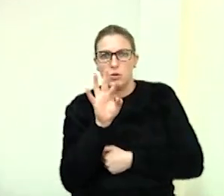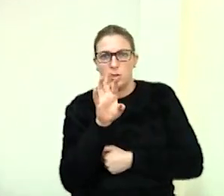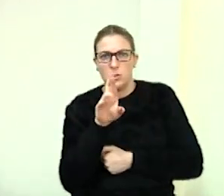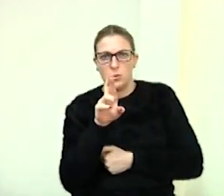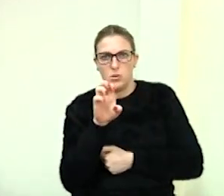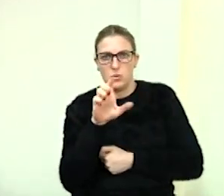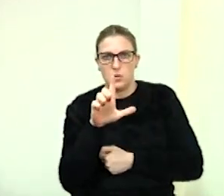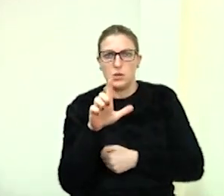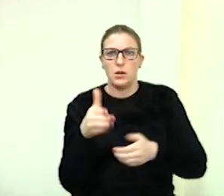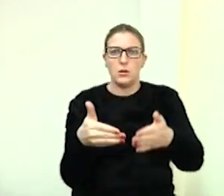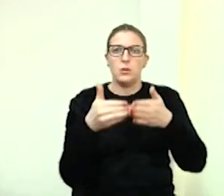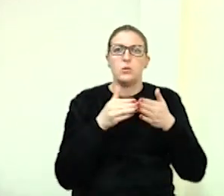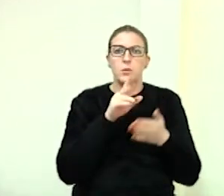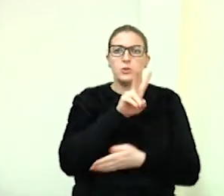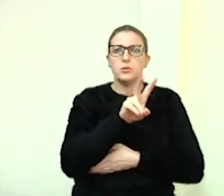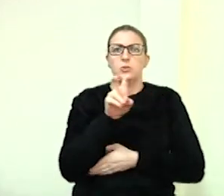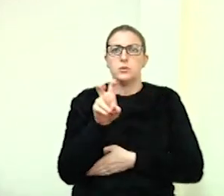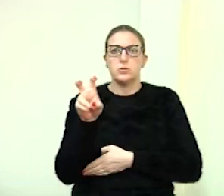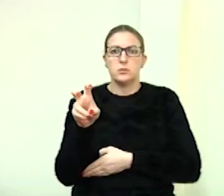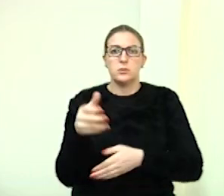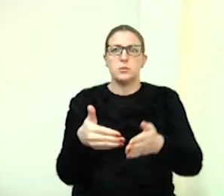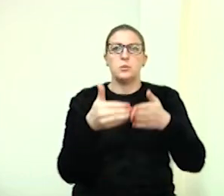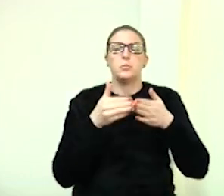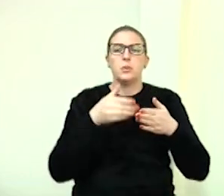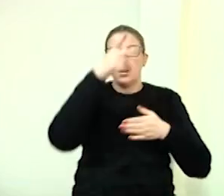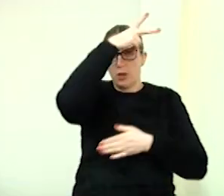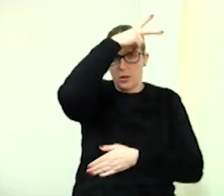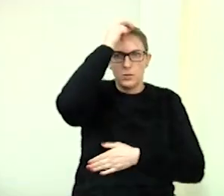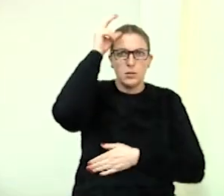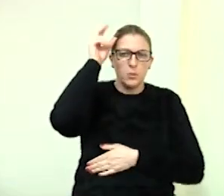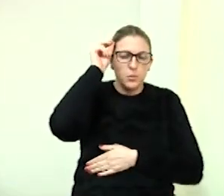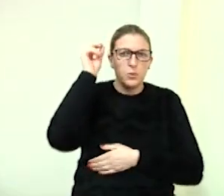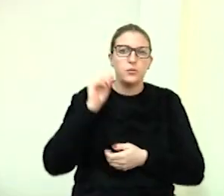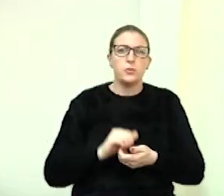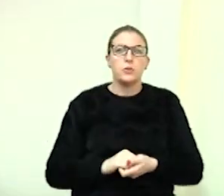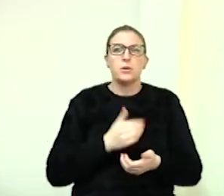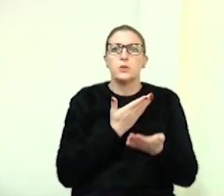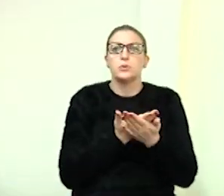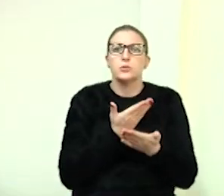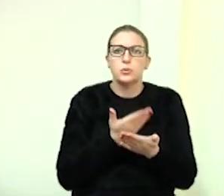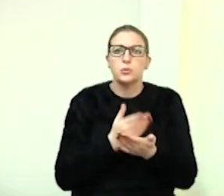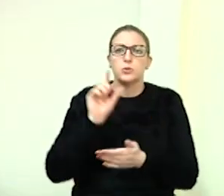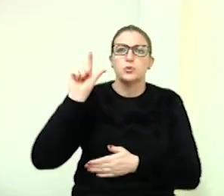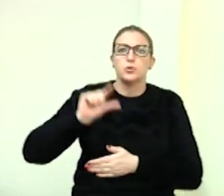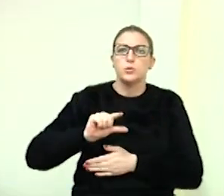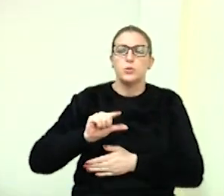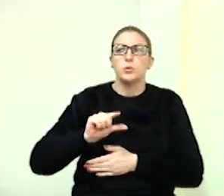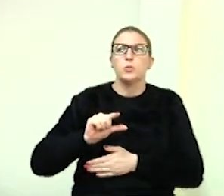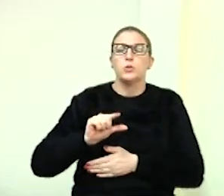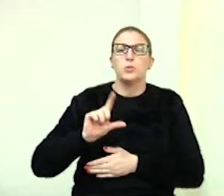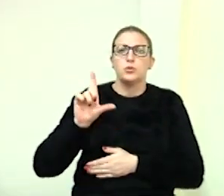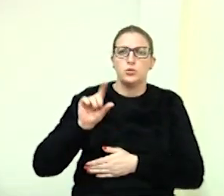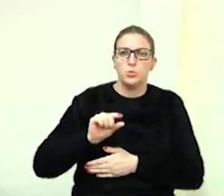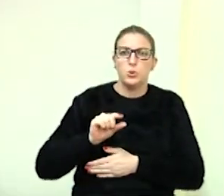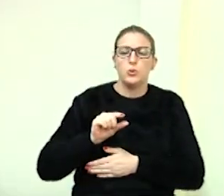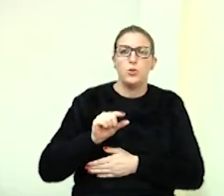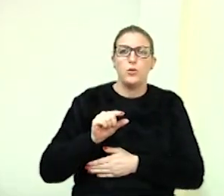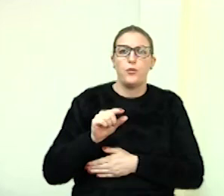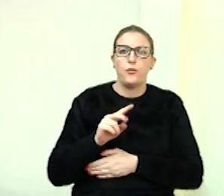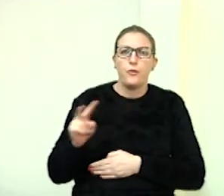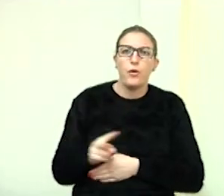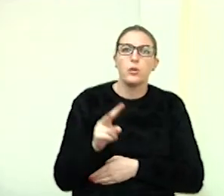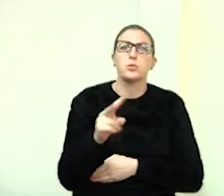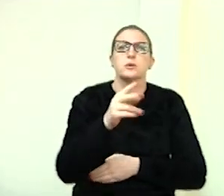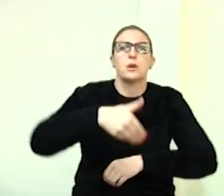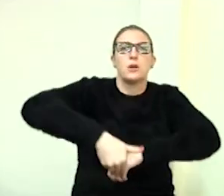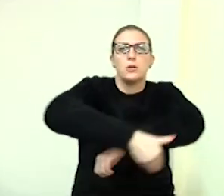Chico de Providência nº 255, solicita aos órgãos competentes do Poder Executivo Municipal o estudo de redução de velocidade na